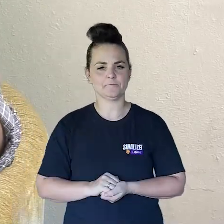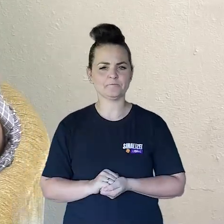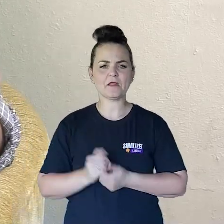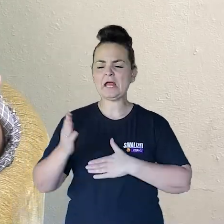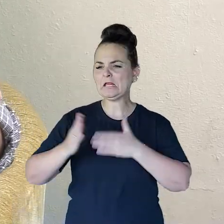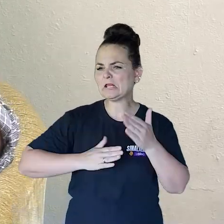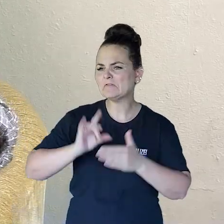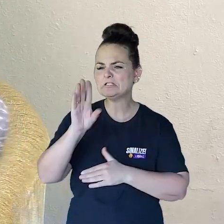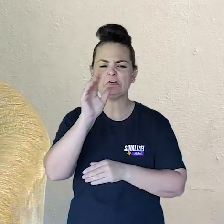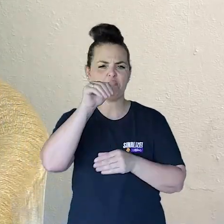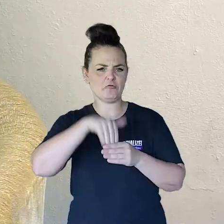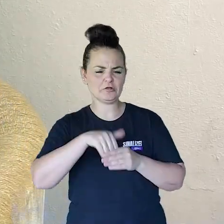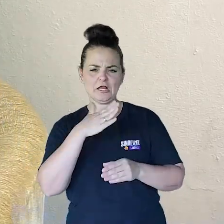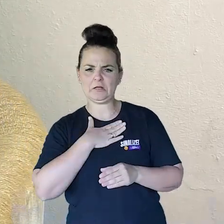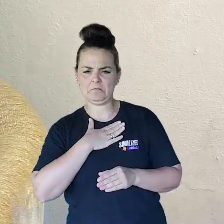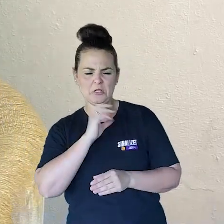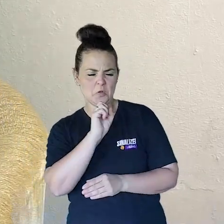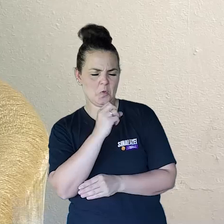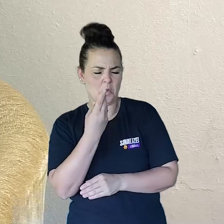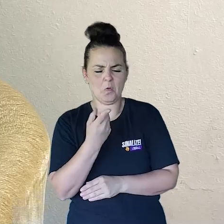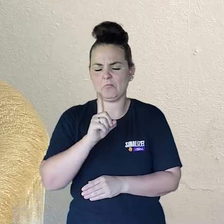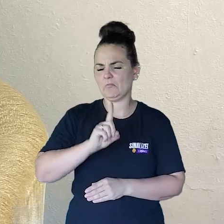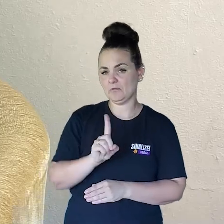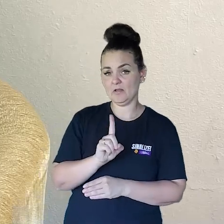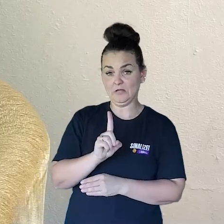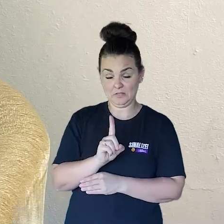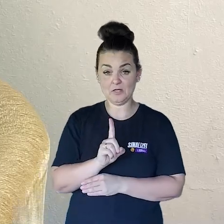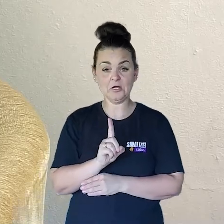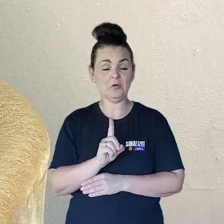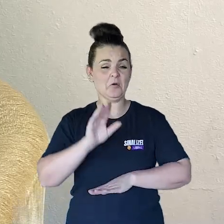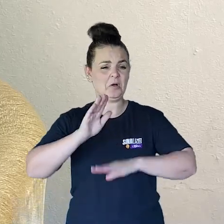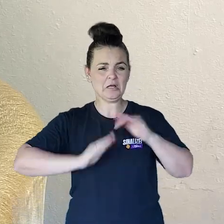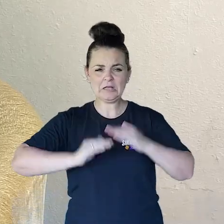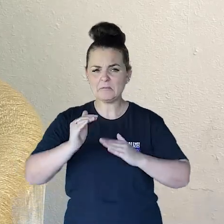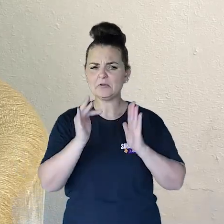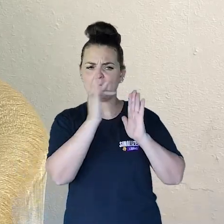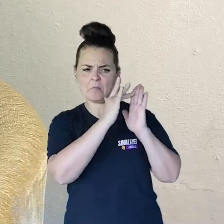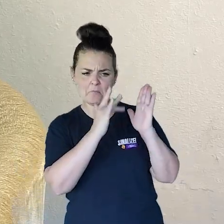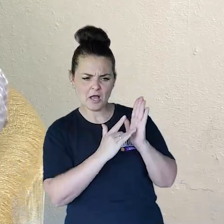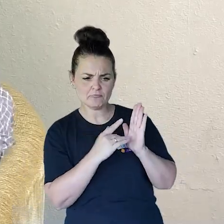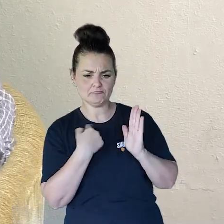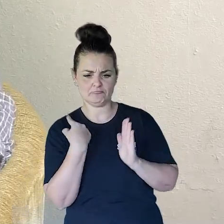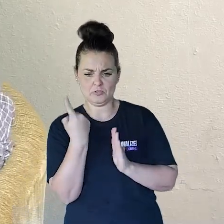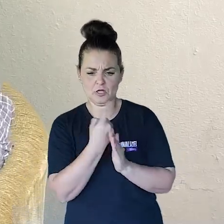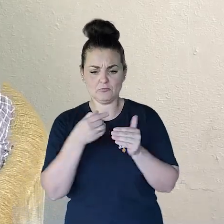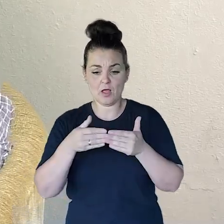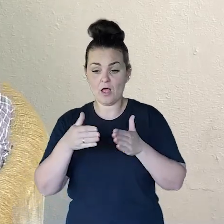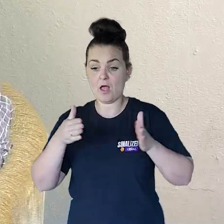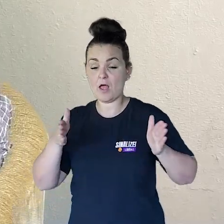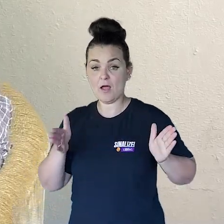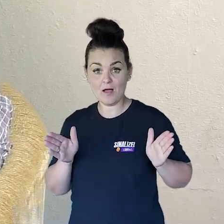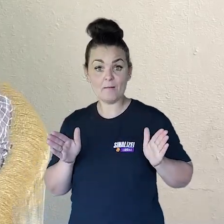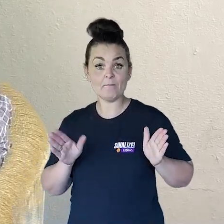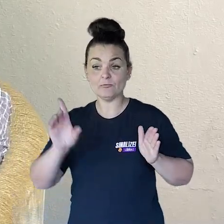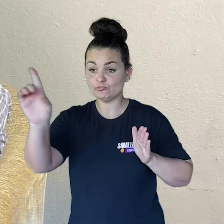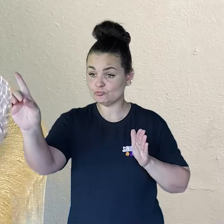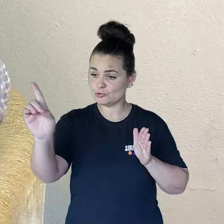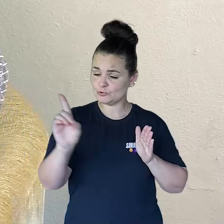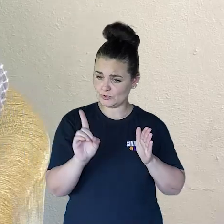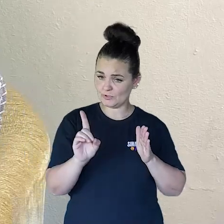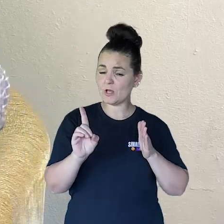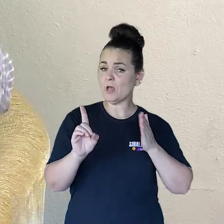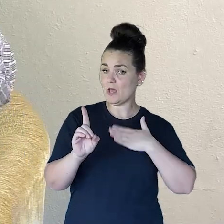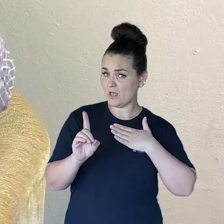independente se tenha votado em mim ou não, independente de qual seja a pauta, nós estaremos sempre de prontidão aguardando